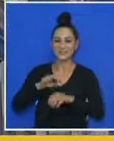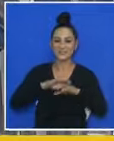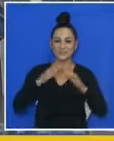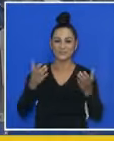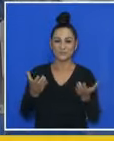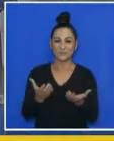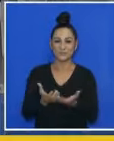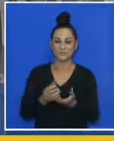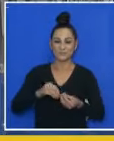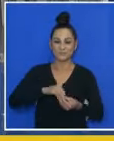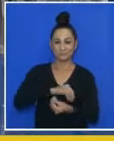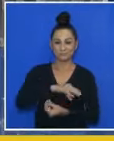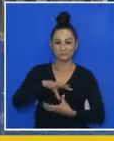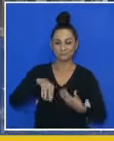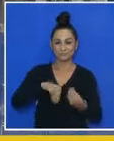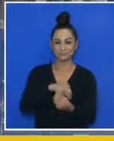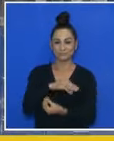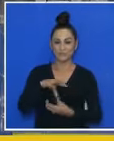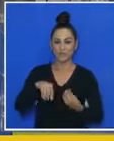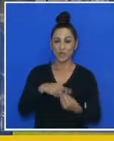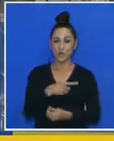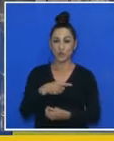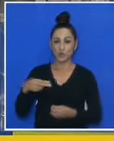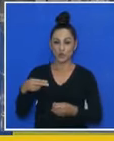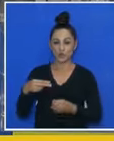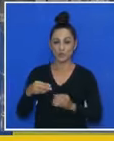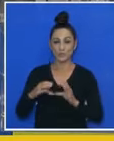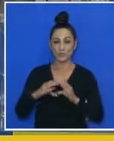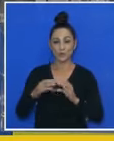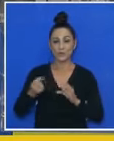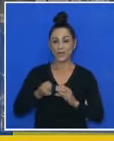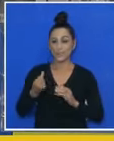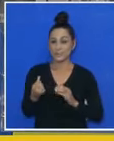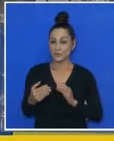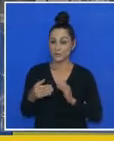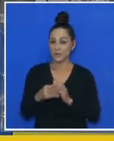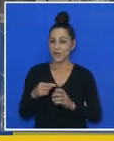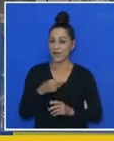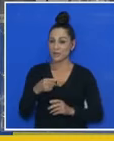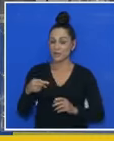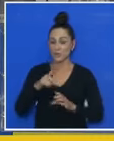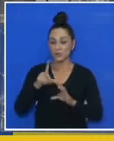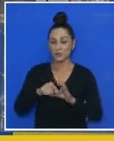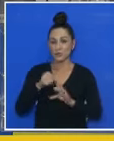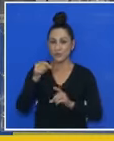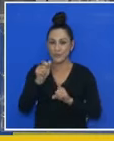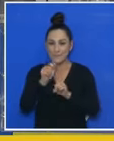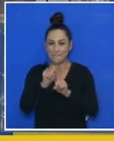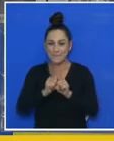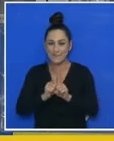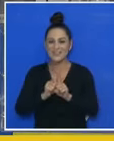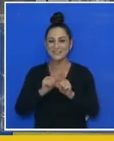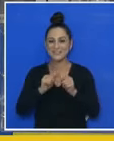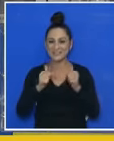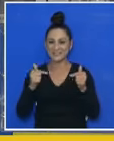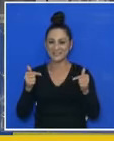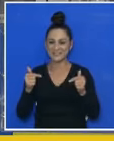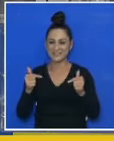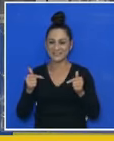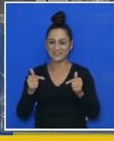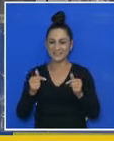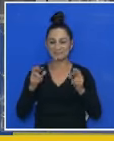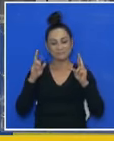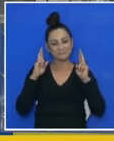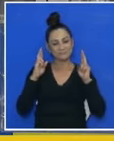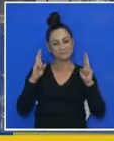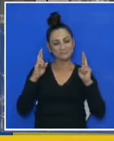Globo carregado. Embaralhando 12 bolas numeradas de 01 a 12. Sorteio do mês da sorte.